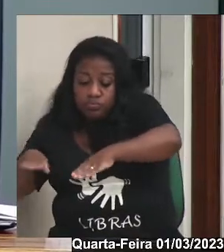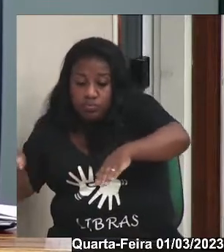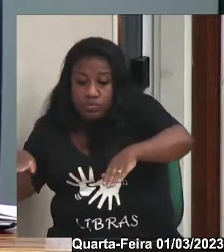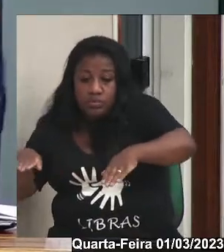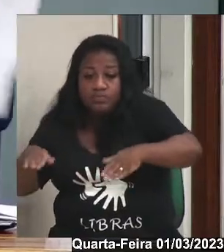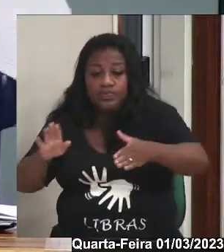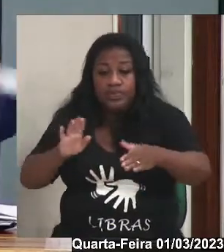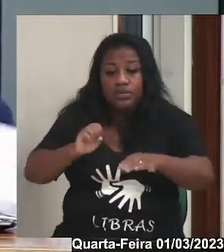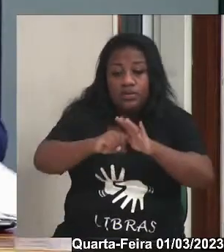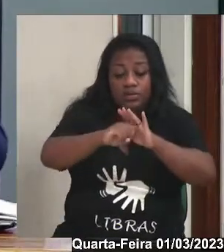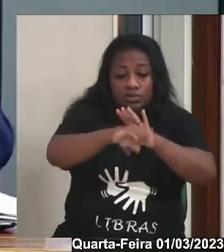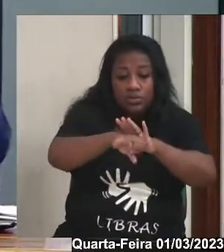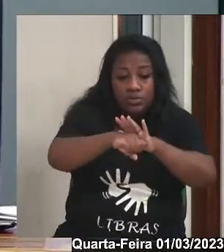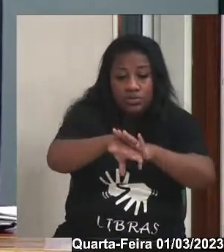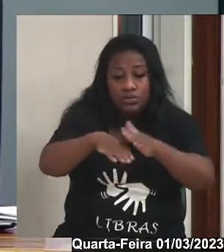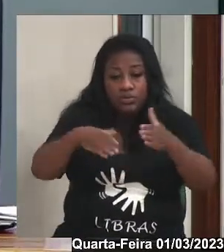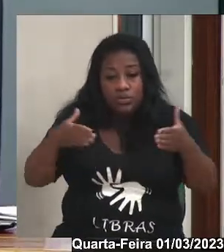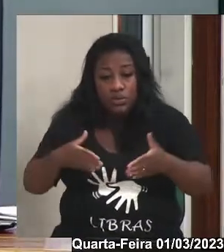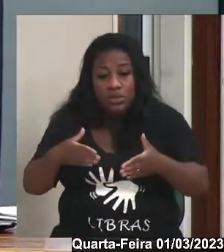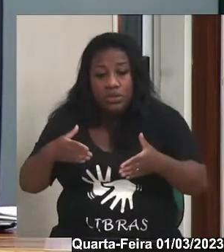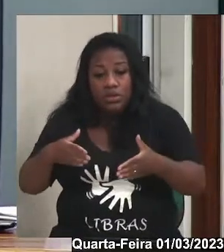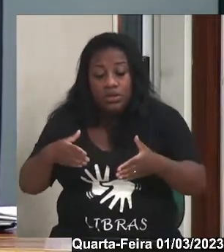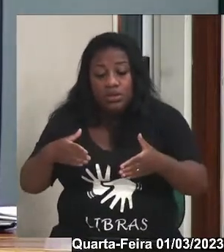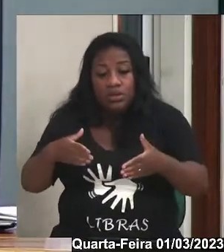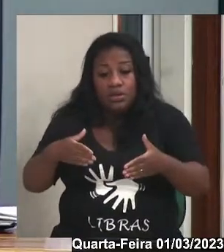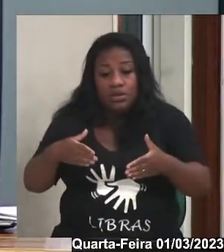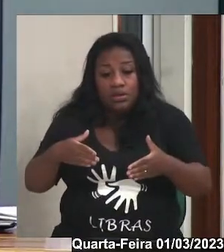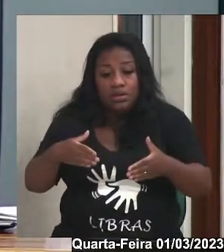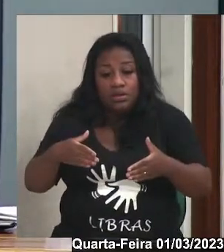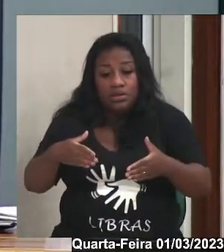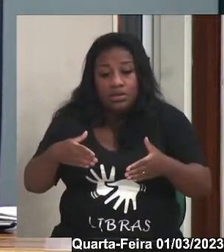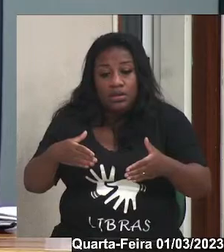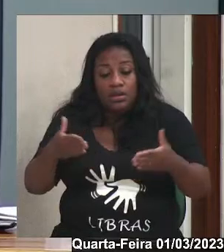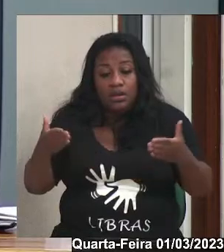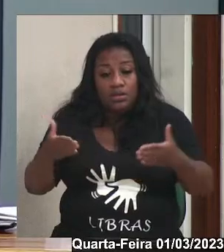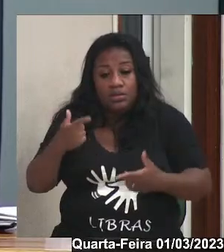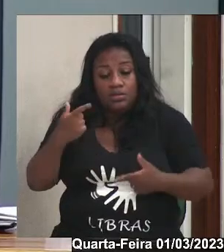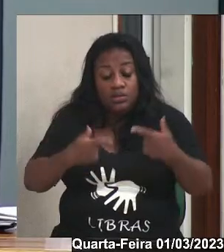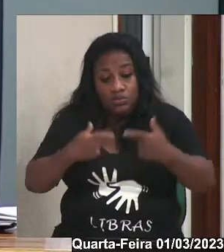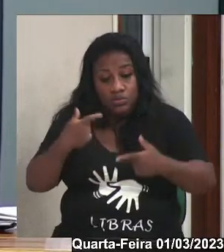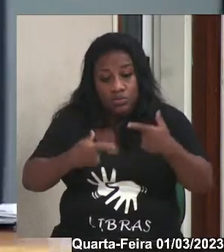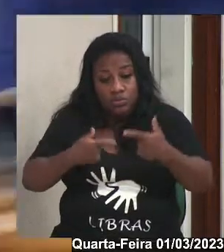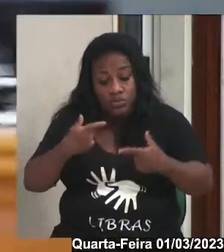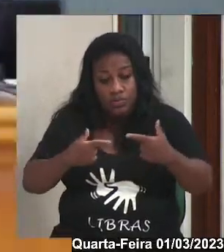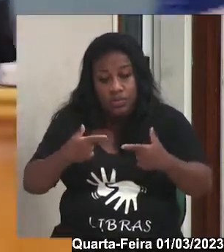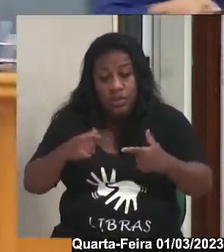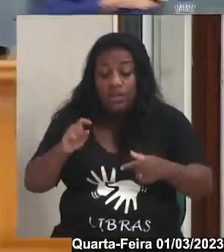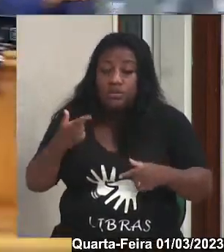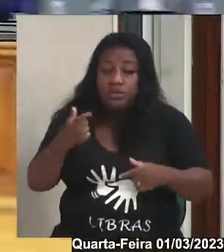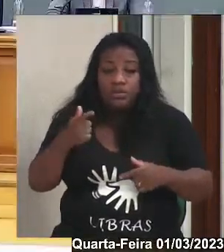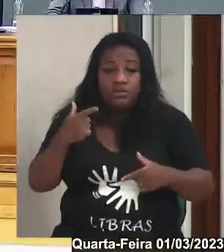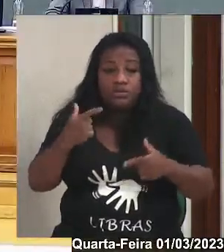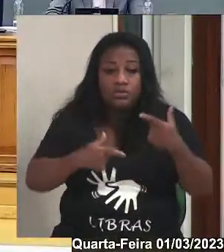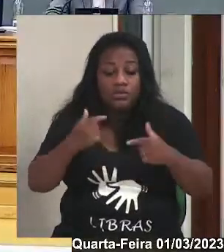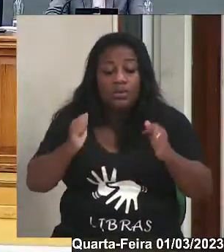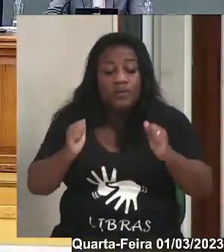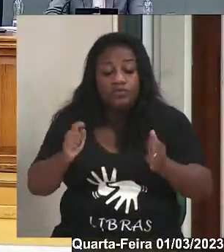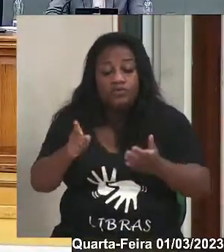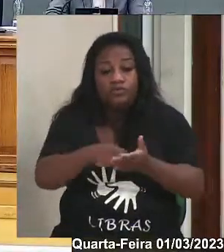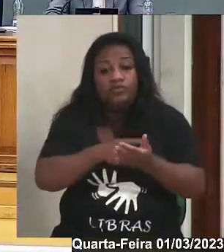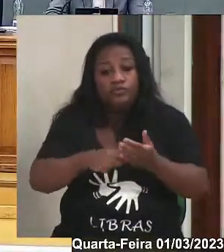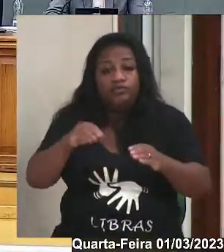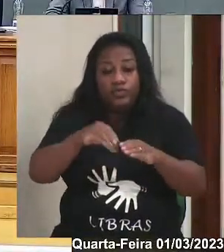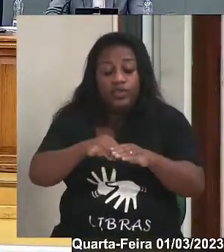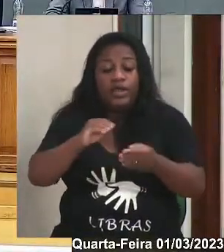Rua Liberty, presidente. O bloco de indicações está em discussão. Não havendo discussão, os vereadores